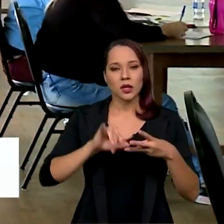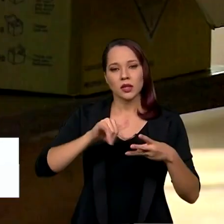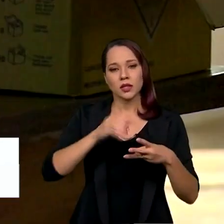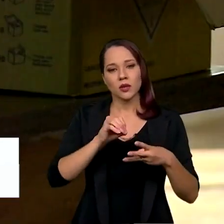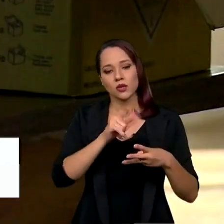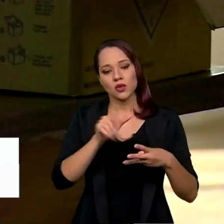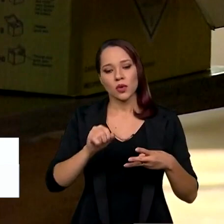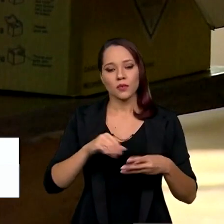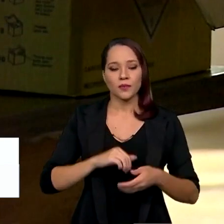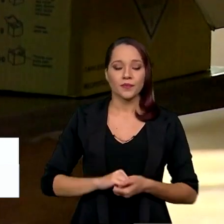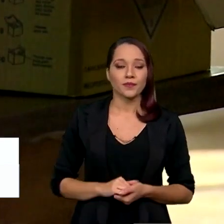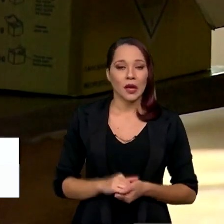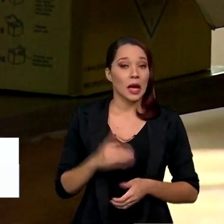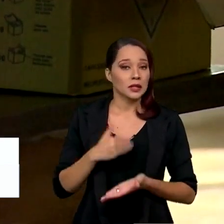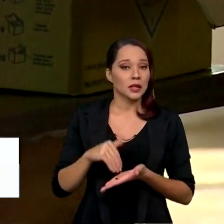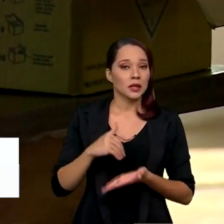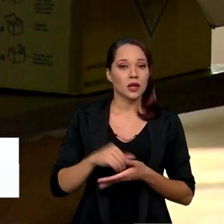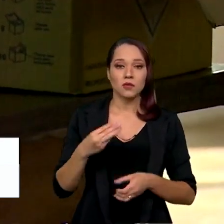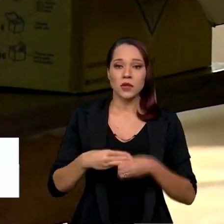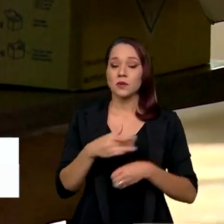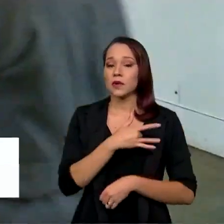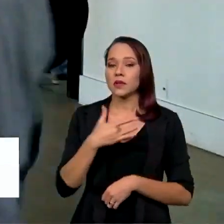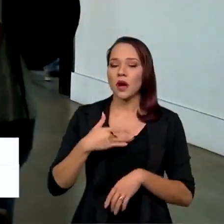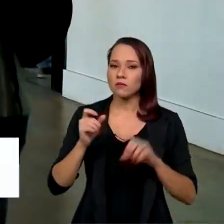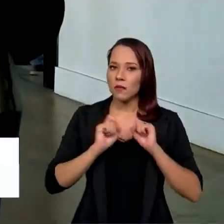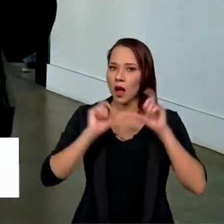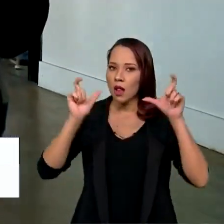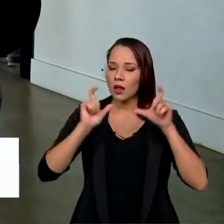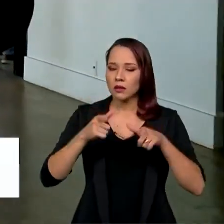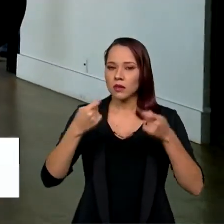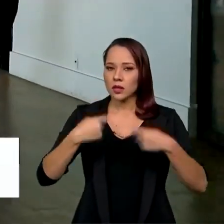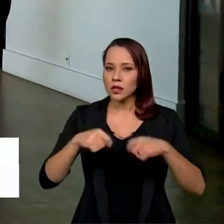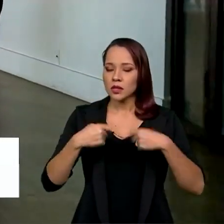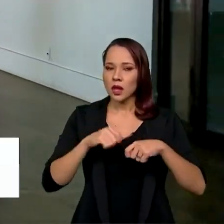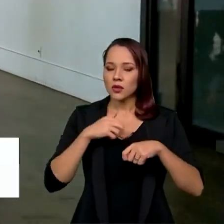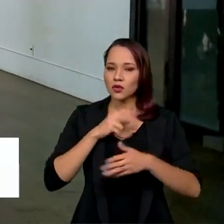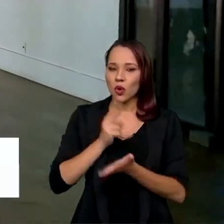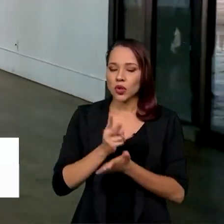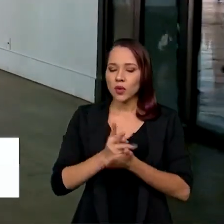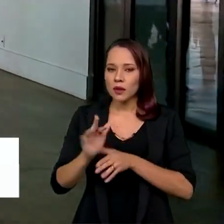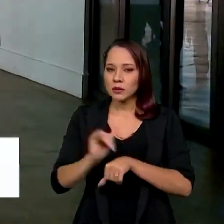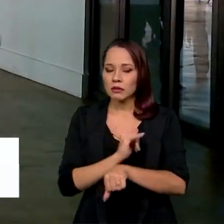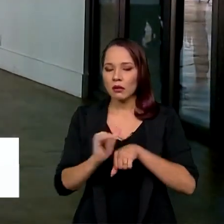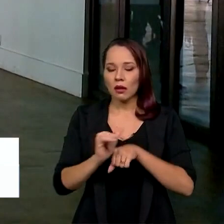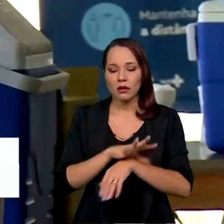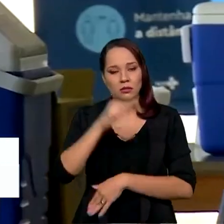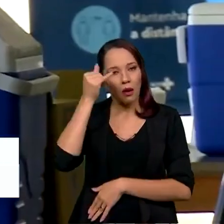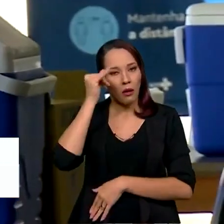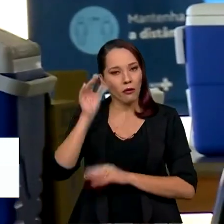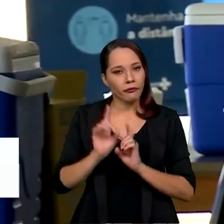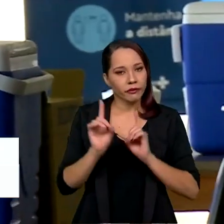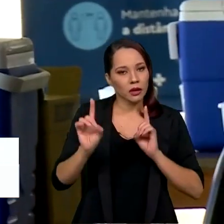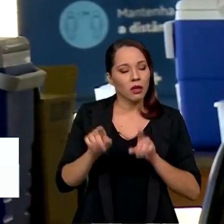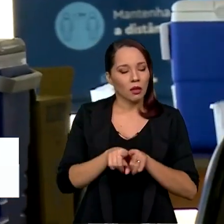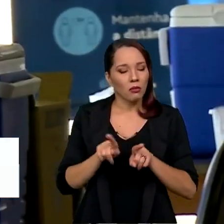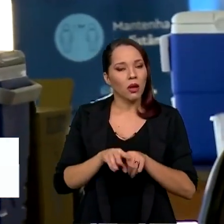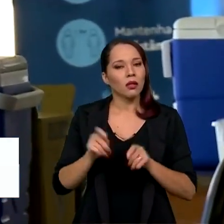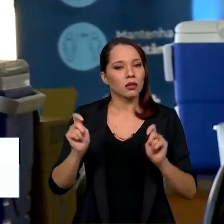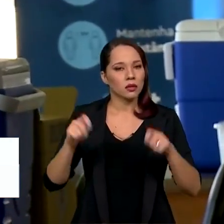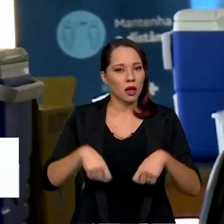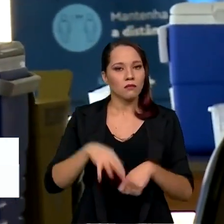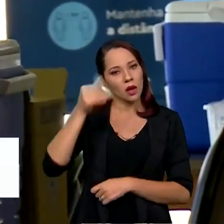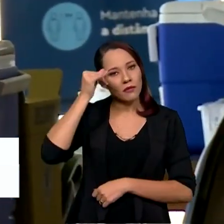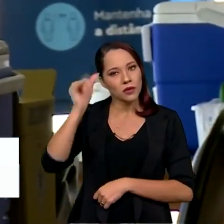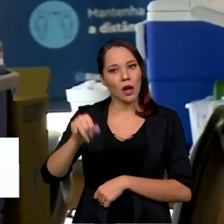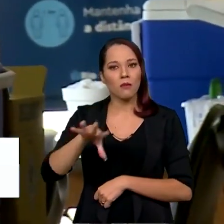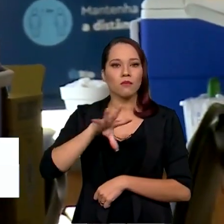Meriti. A Secretaria Municipal de Saúde alerta para a necessidade de se manter as medidas preventivas, que também são válidas para